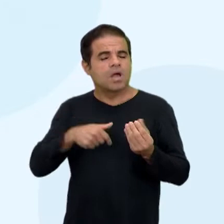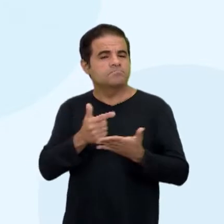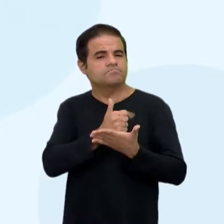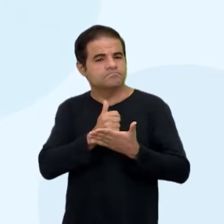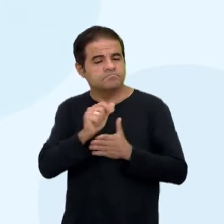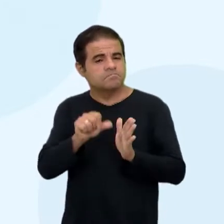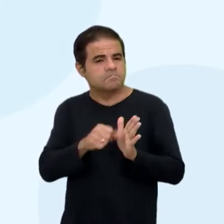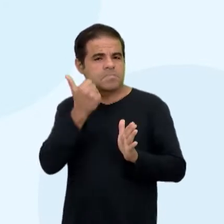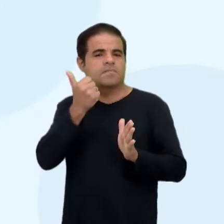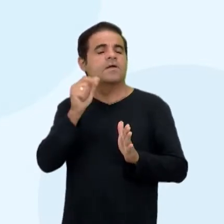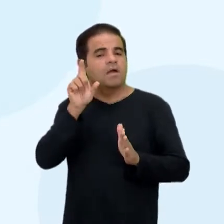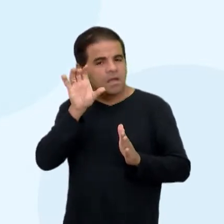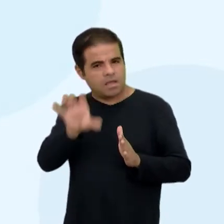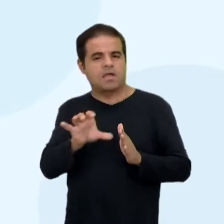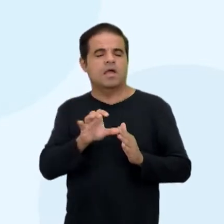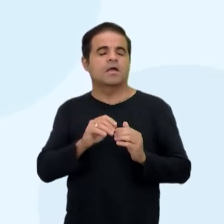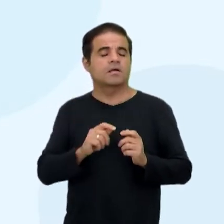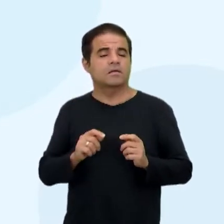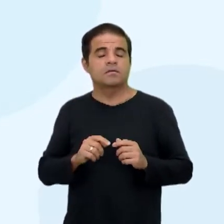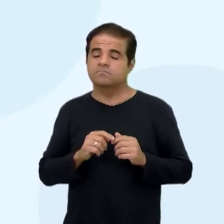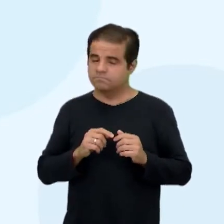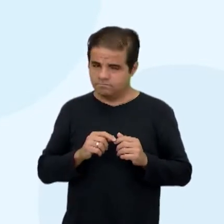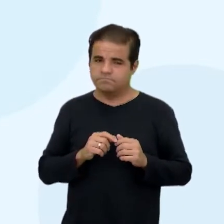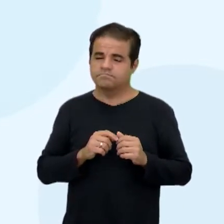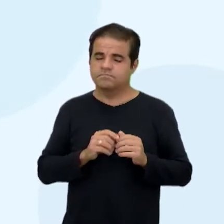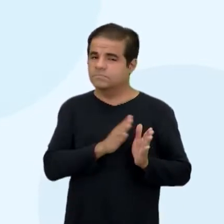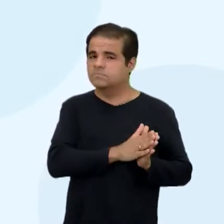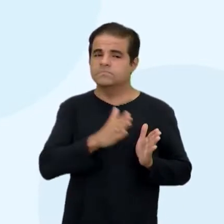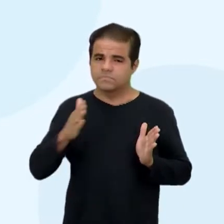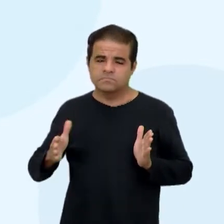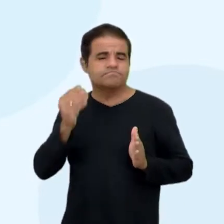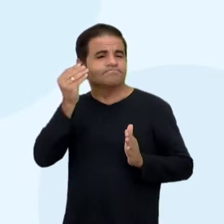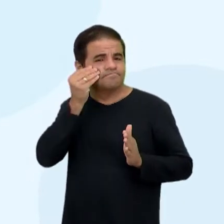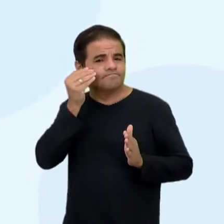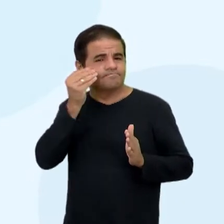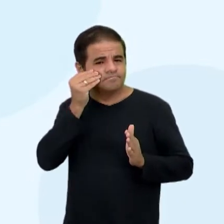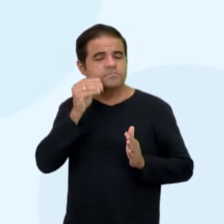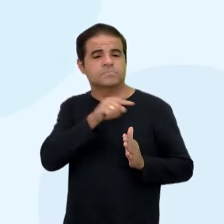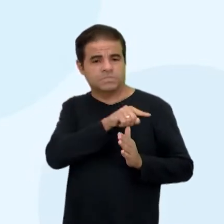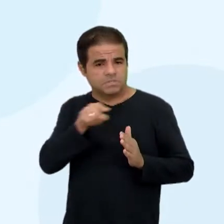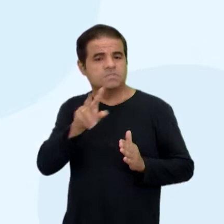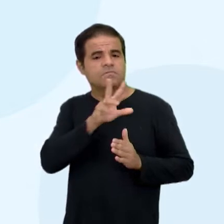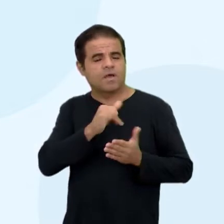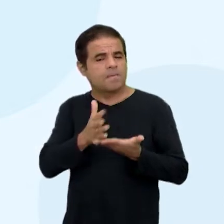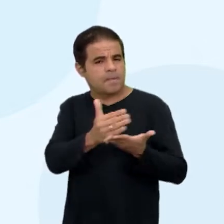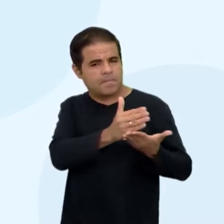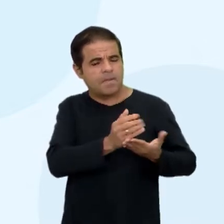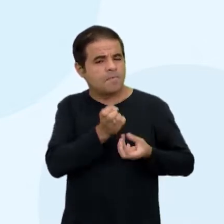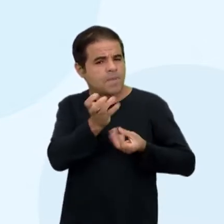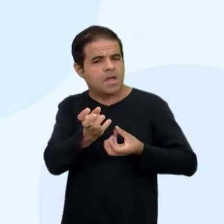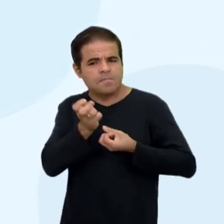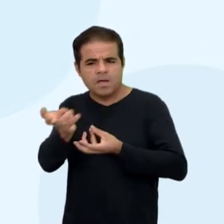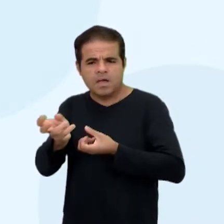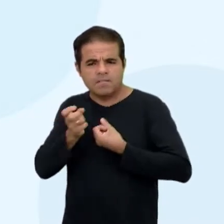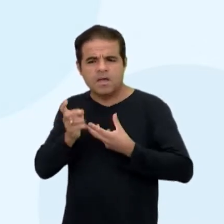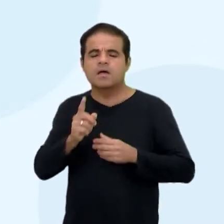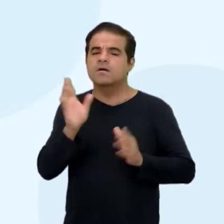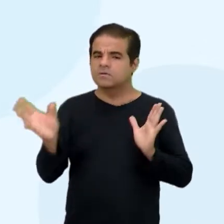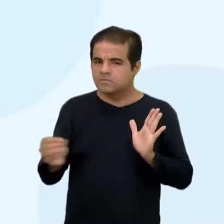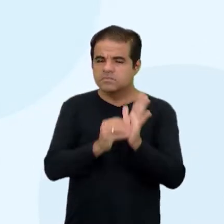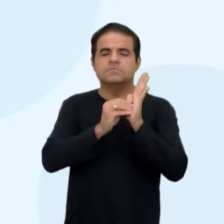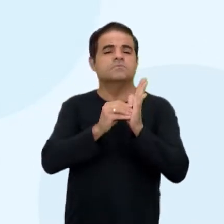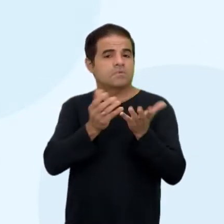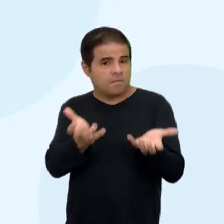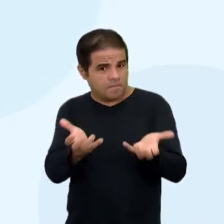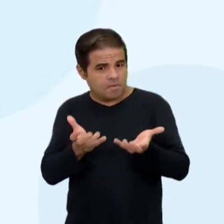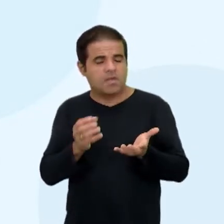a primeira vez que a gente está fazendo isso. Então, na etapa de experimentação, vocês vão coletar dados, né? Veja que você está querendo